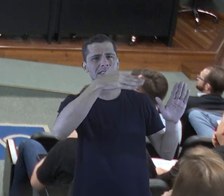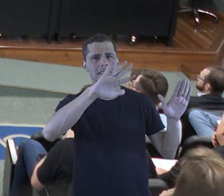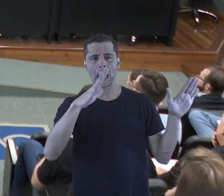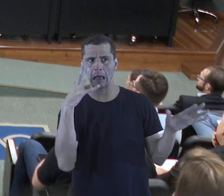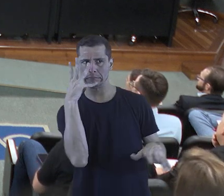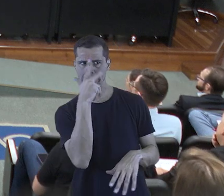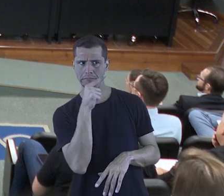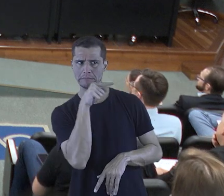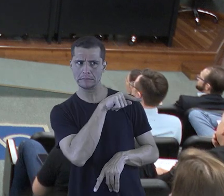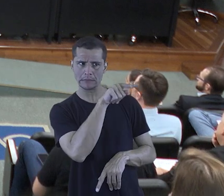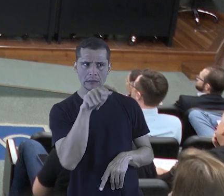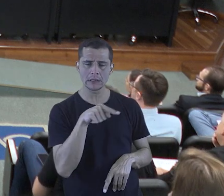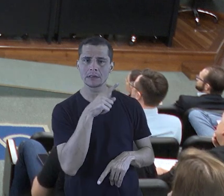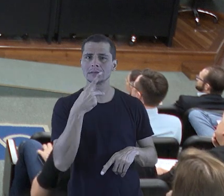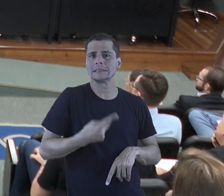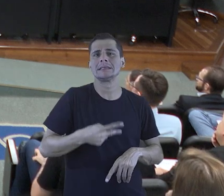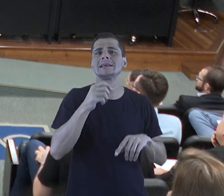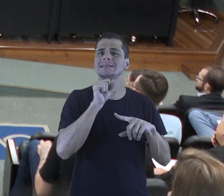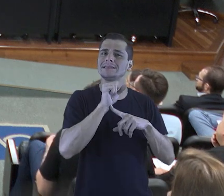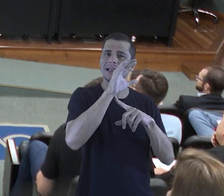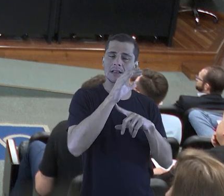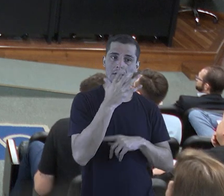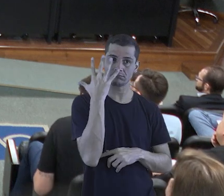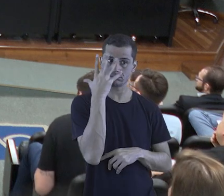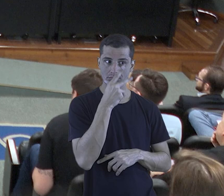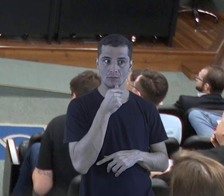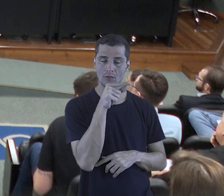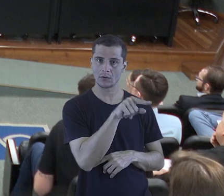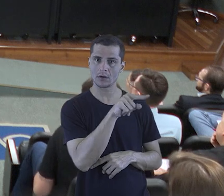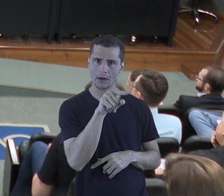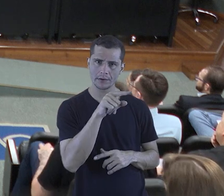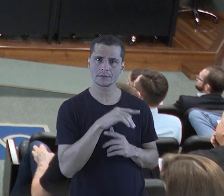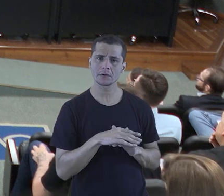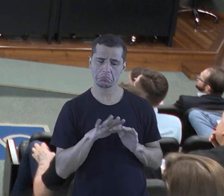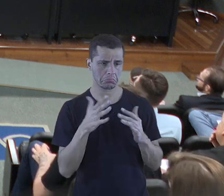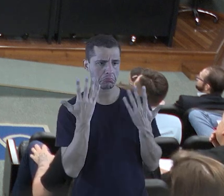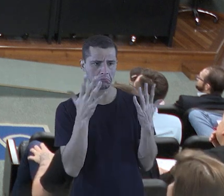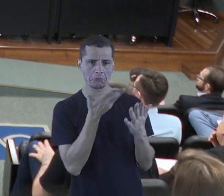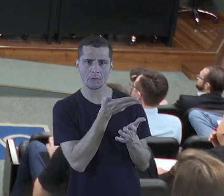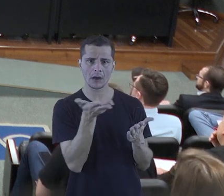na Serra do Rio do Rastro. Uma das coisas mais bonitas que eu já vi na minha vida.